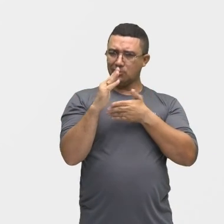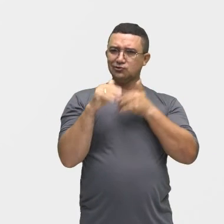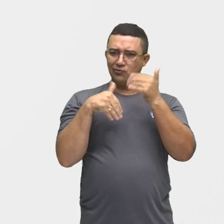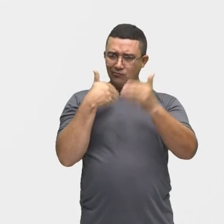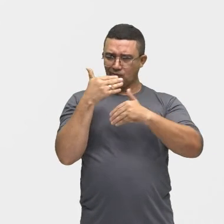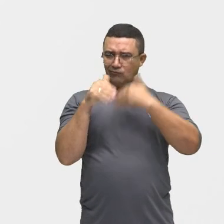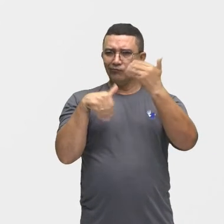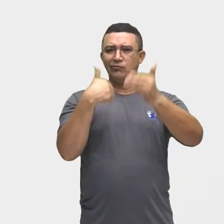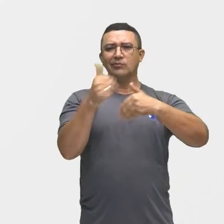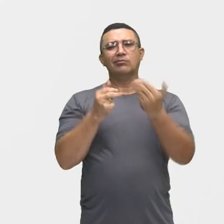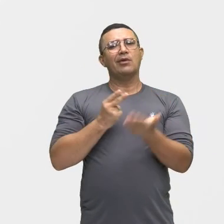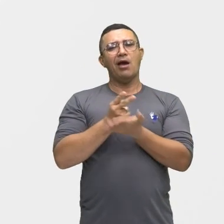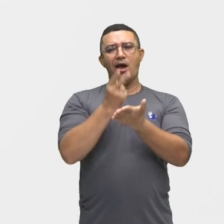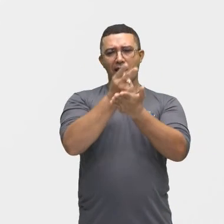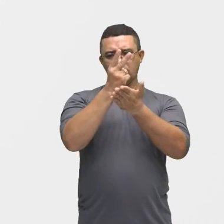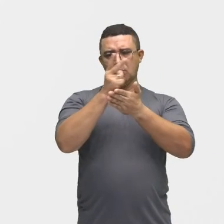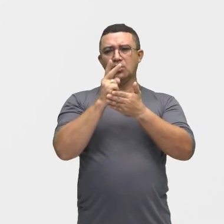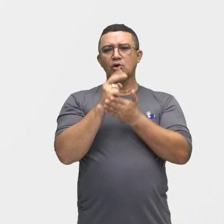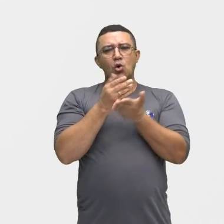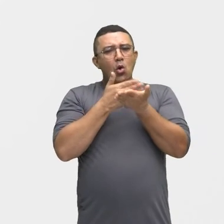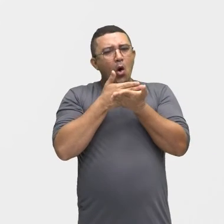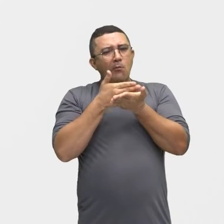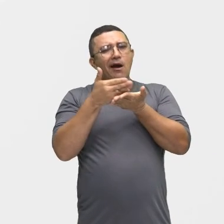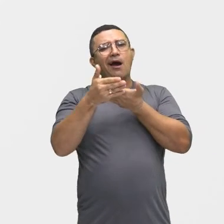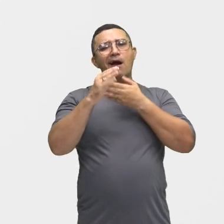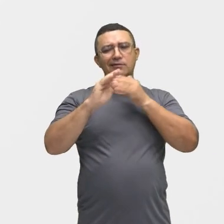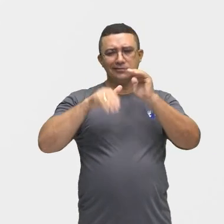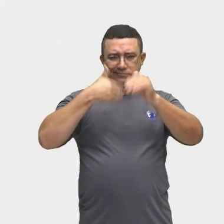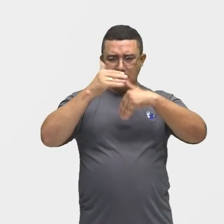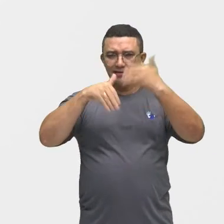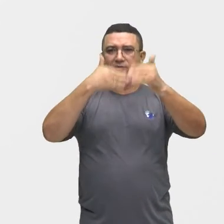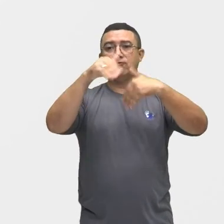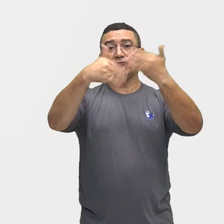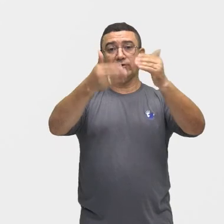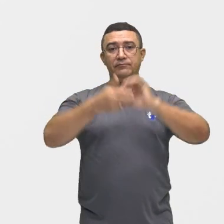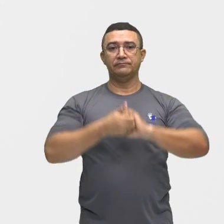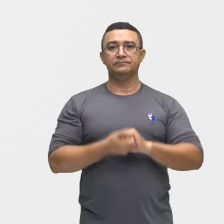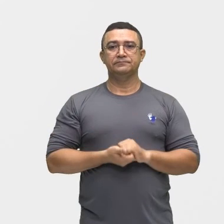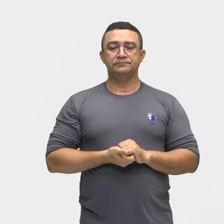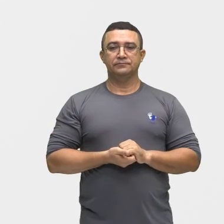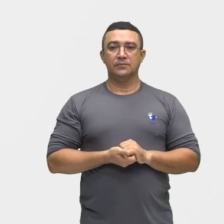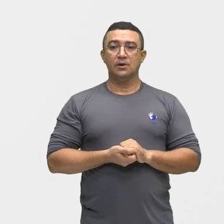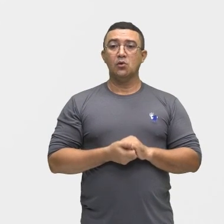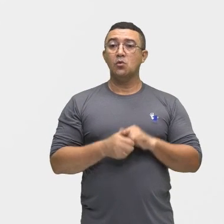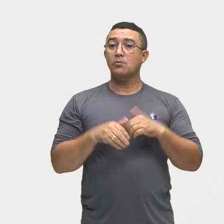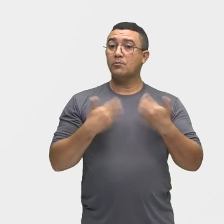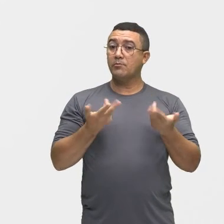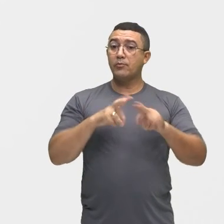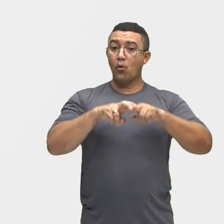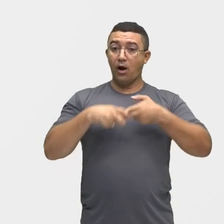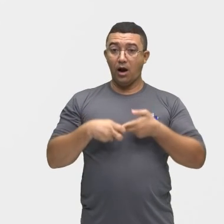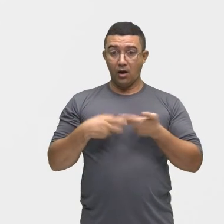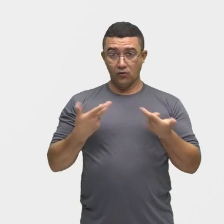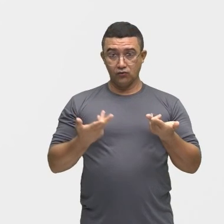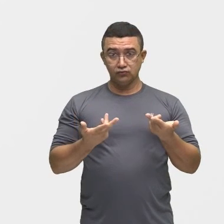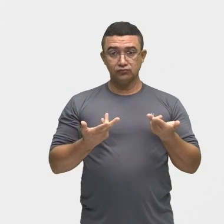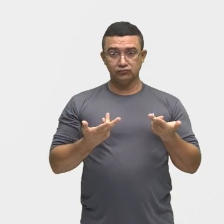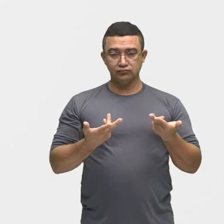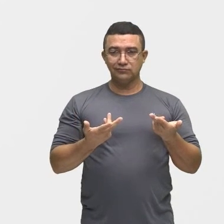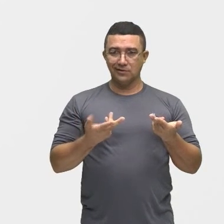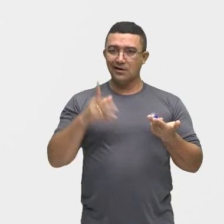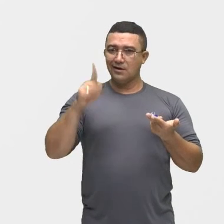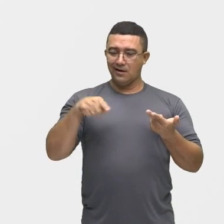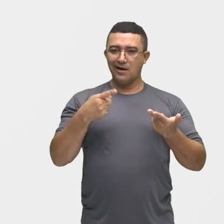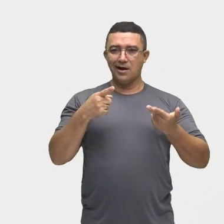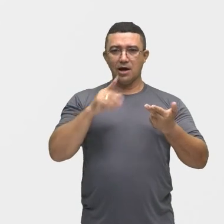constante desenvolvimento, né? Então, ela está se desenvolvendo. E aí a gente tem alguns motivos, né, que vão fazer com que essa região